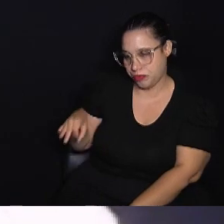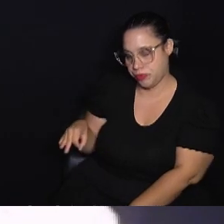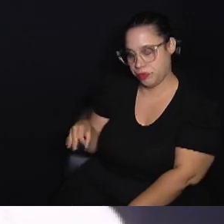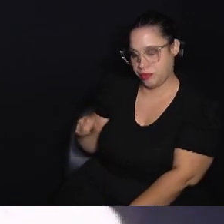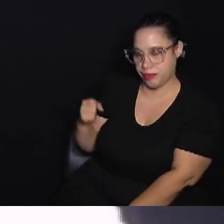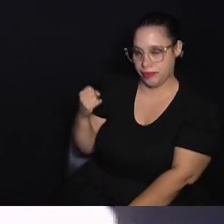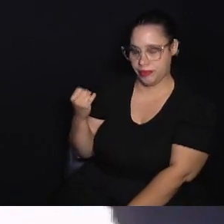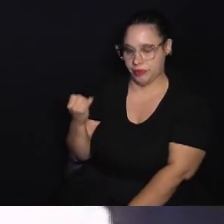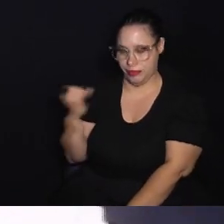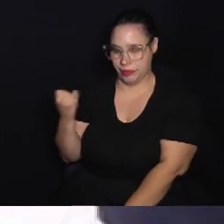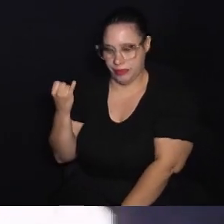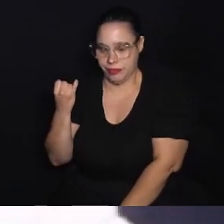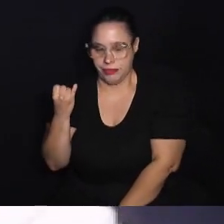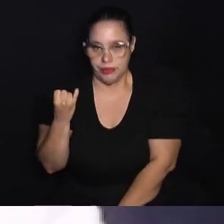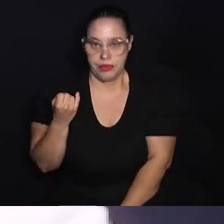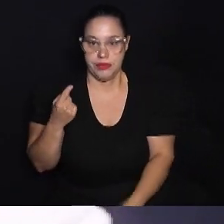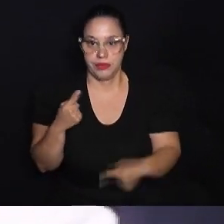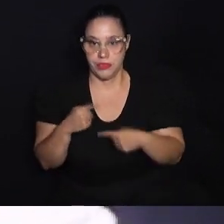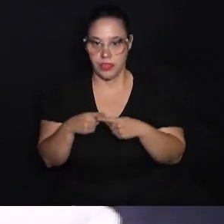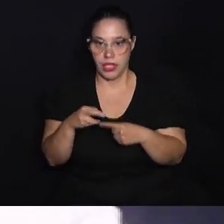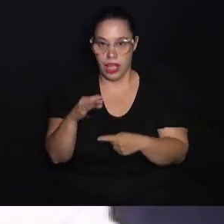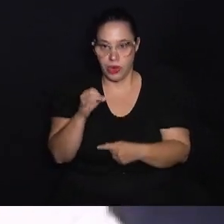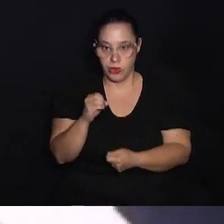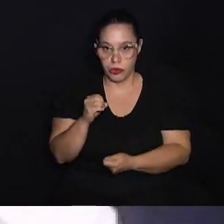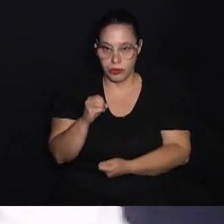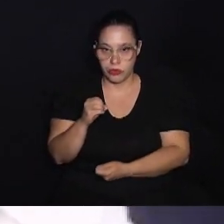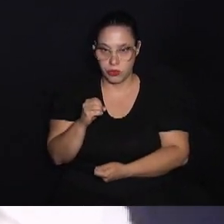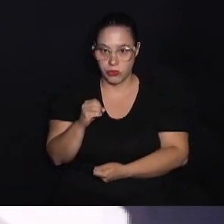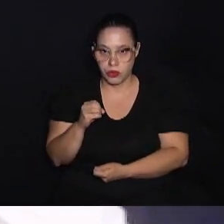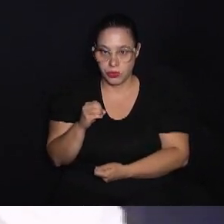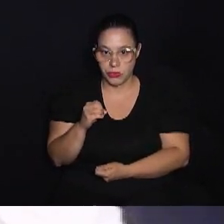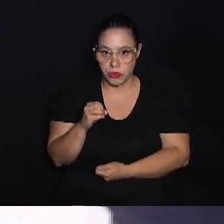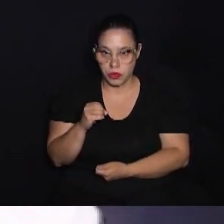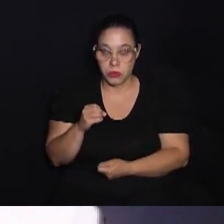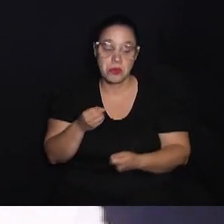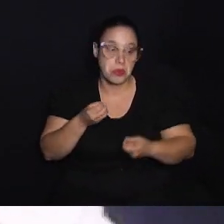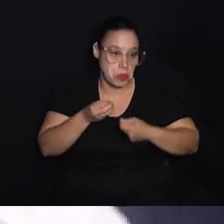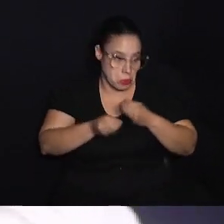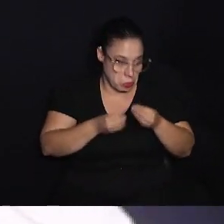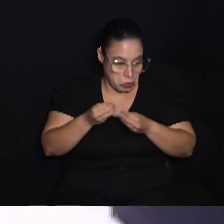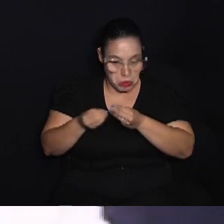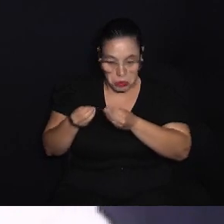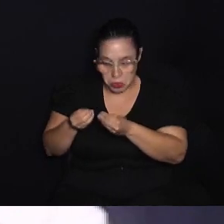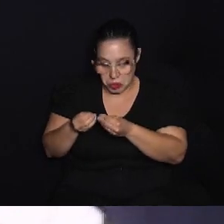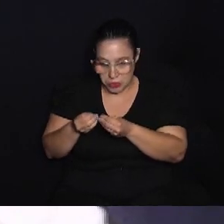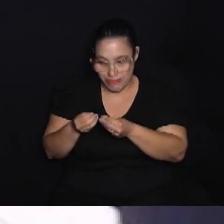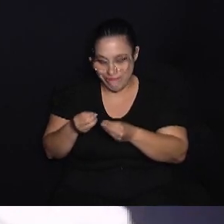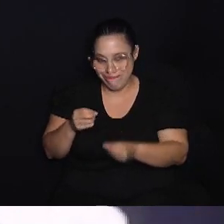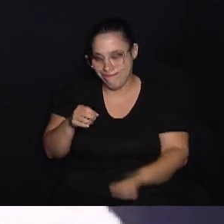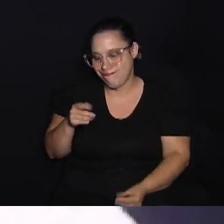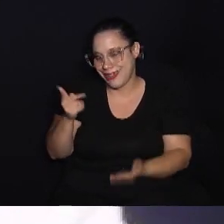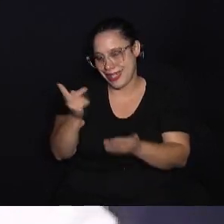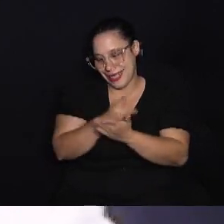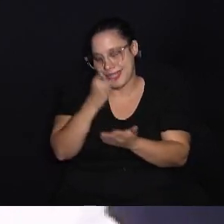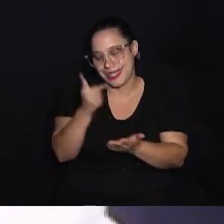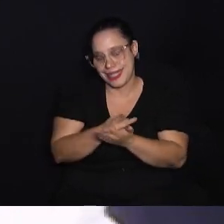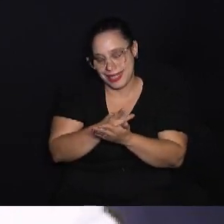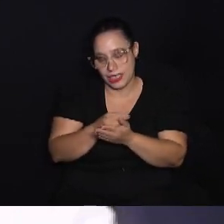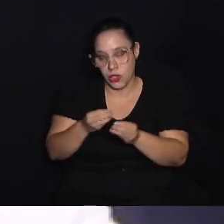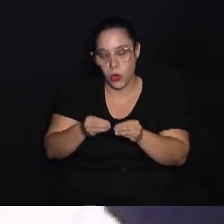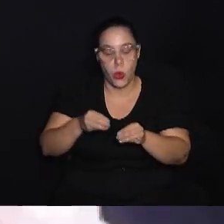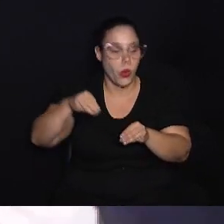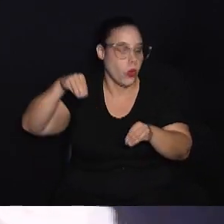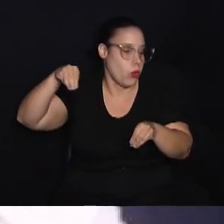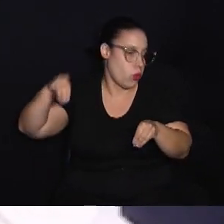Então, o descarte correto, ele é extremamente importante porque o eletroeletrônico, se ele for manuseado de forma